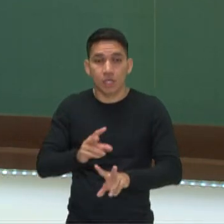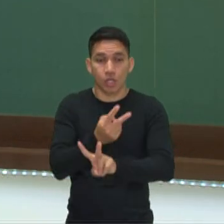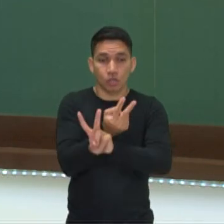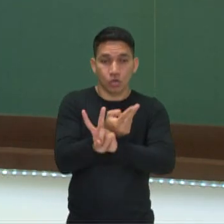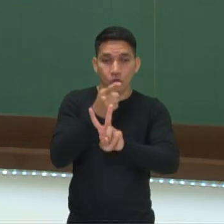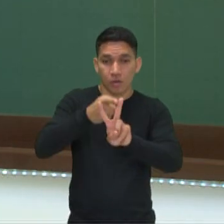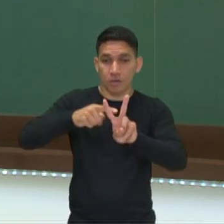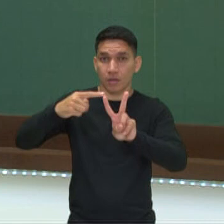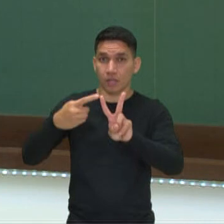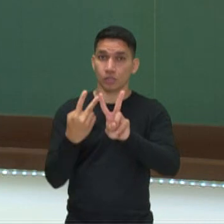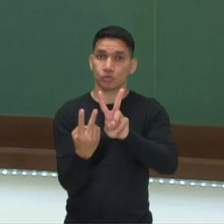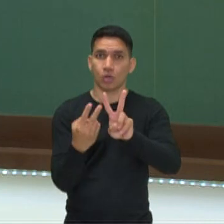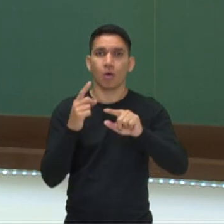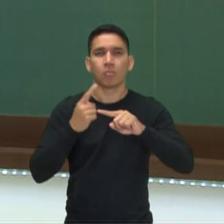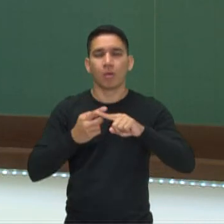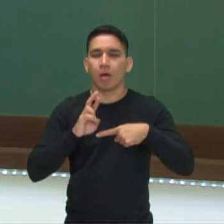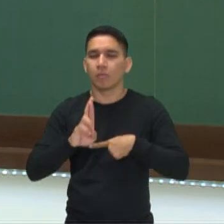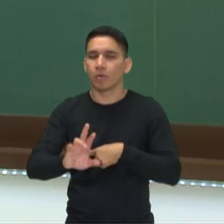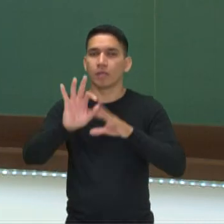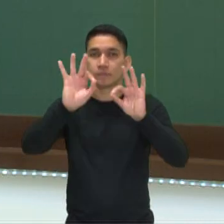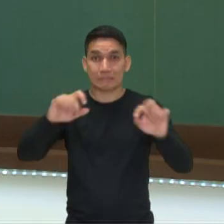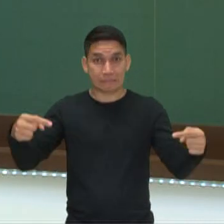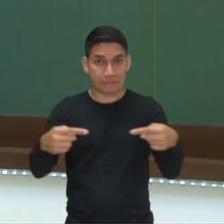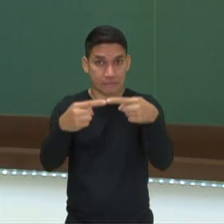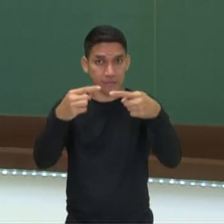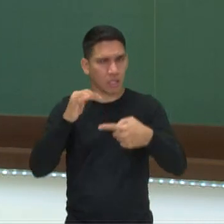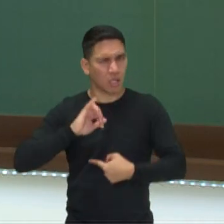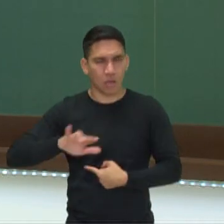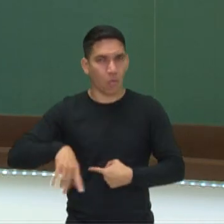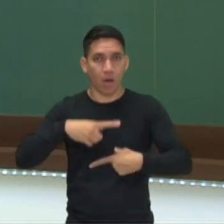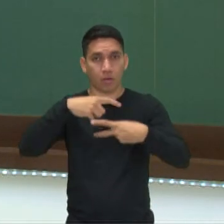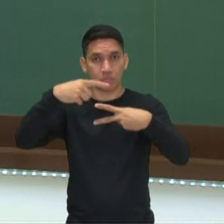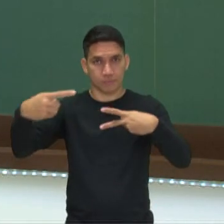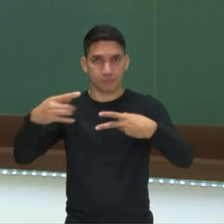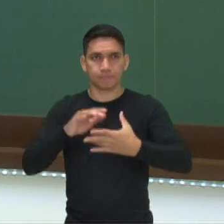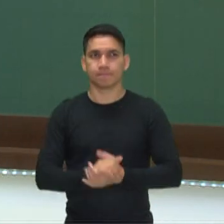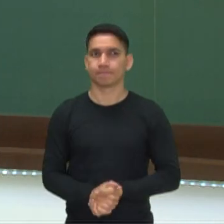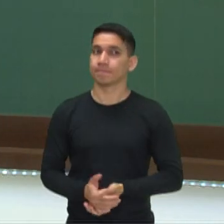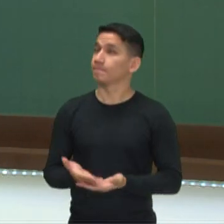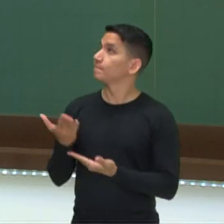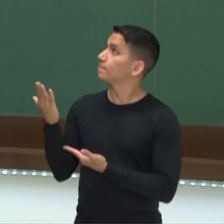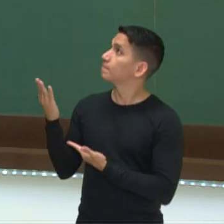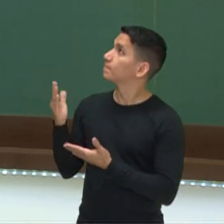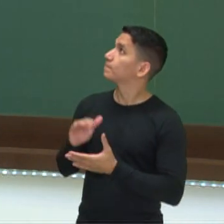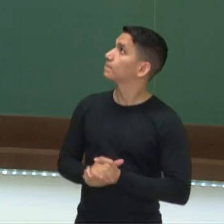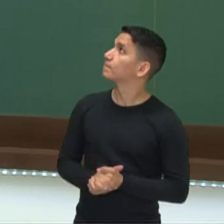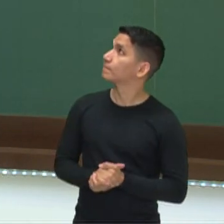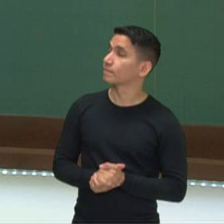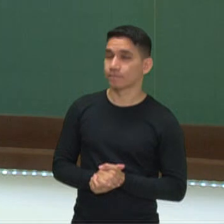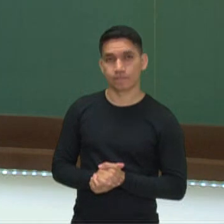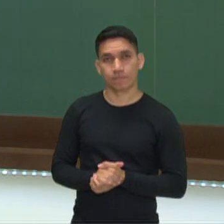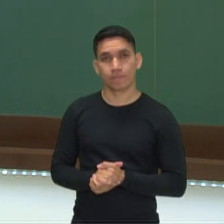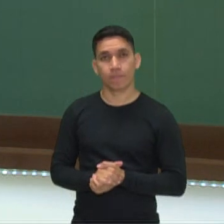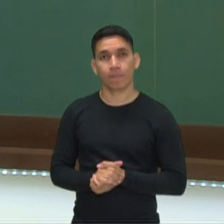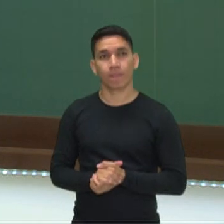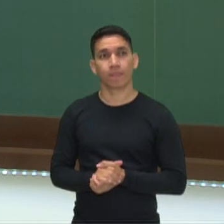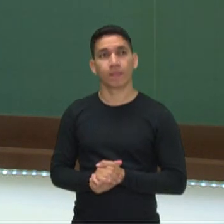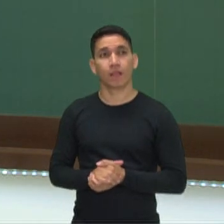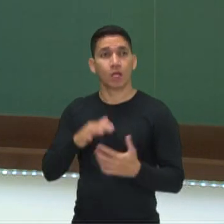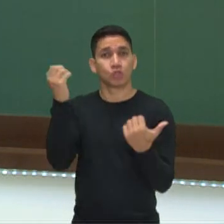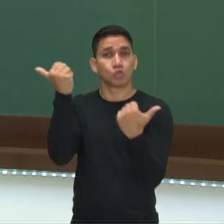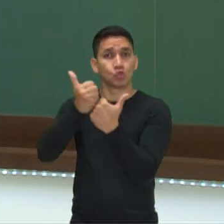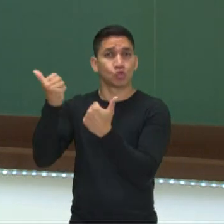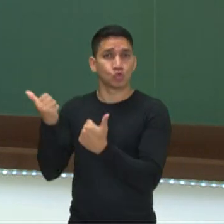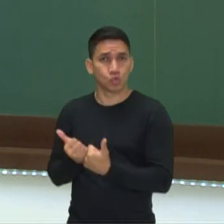serão precisas daí, não serão aproximadas, ok? Então, ó, colocando no lugar do raiz de 8, 2 raiz de